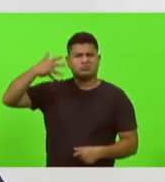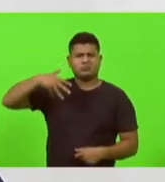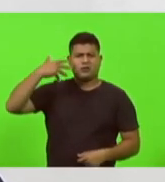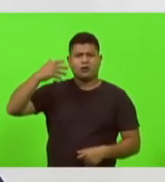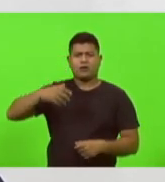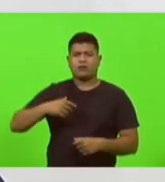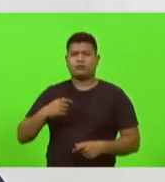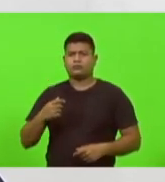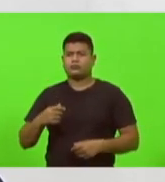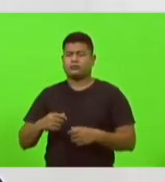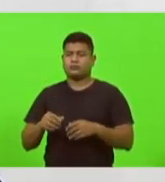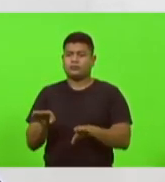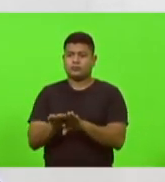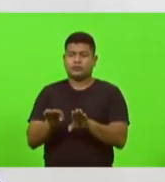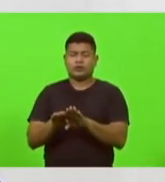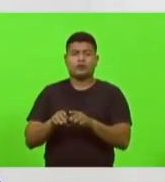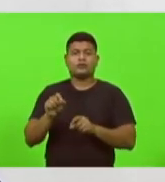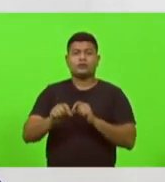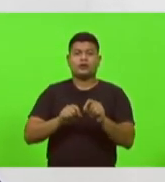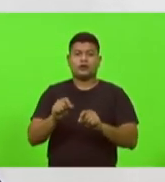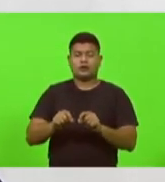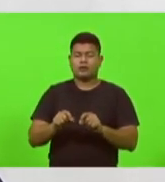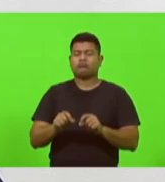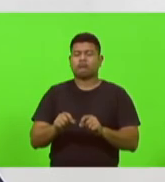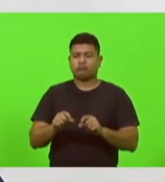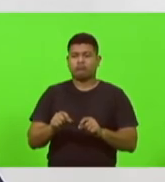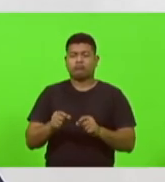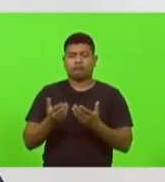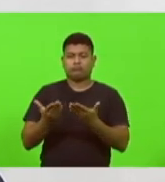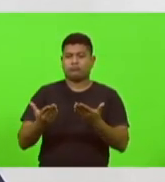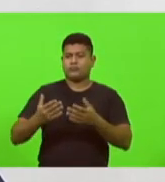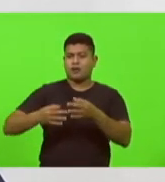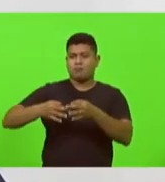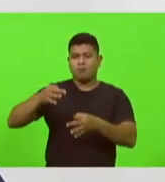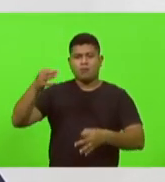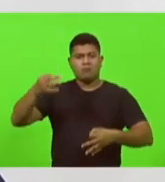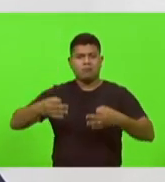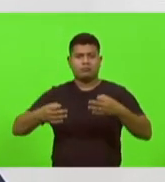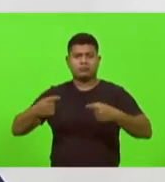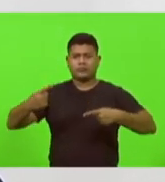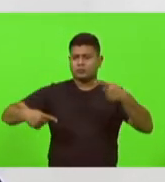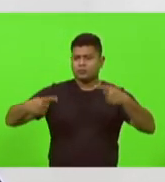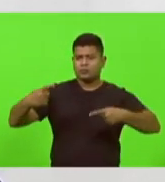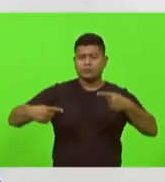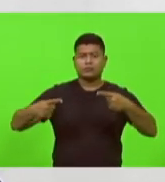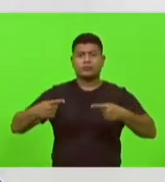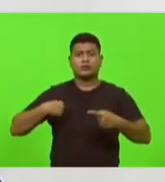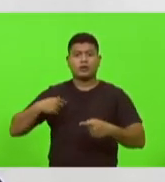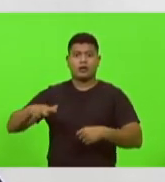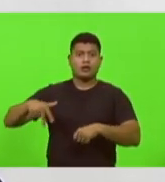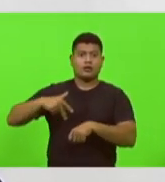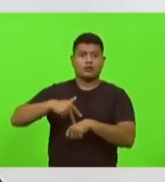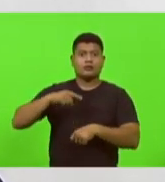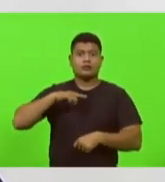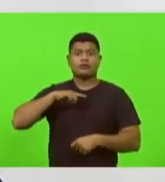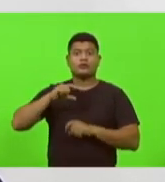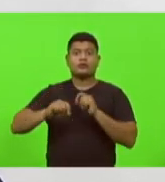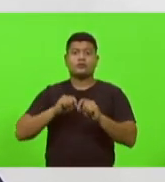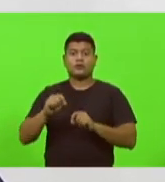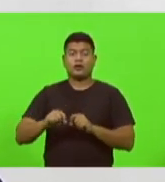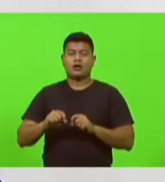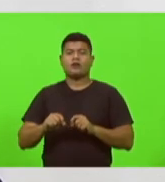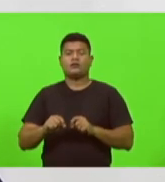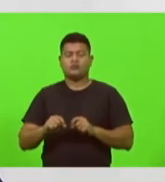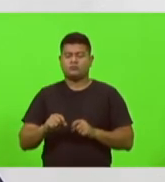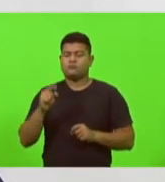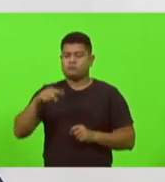debates inteligentes. Quando fazia um pronunciamento, tinha conteúdo. E passou por essa